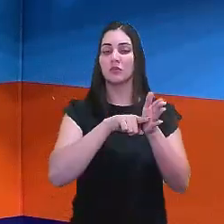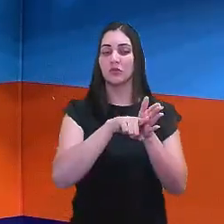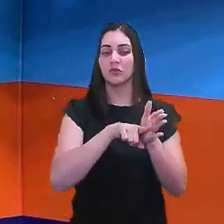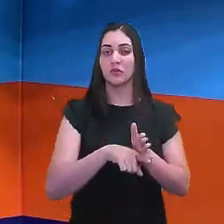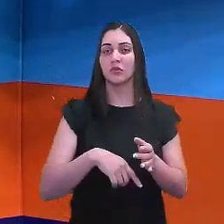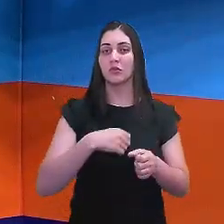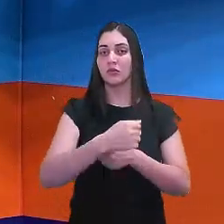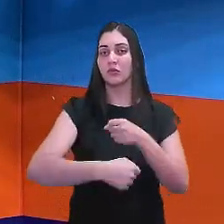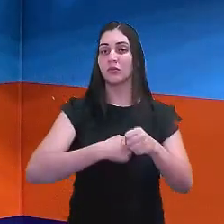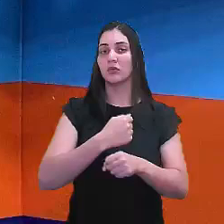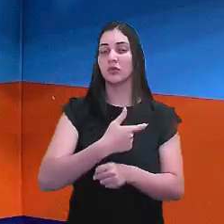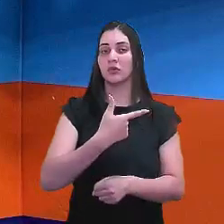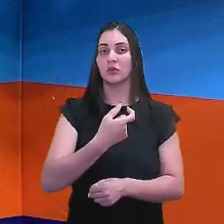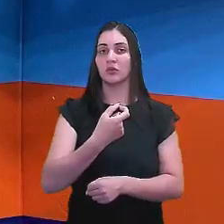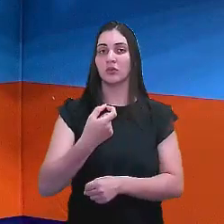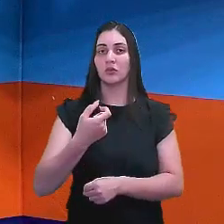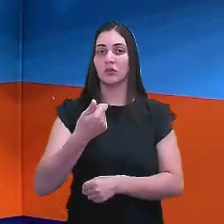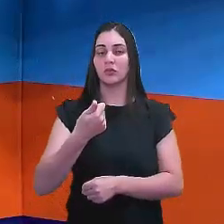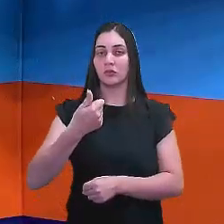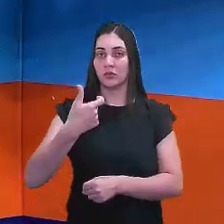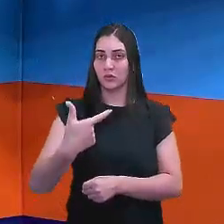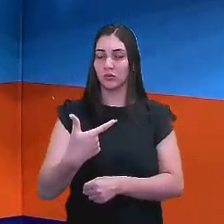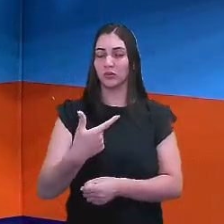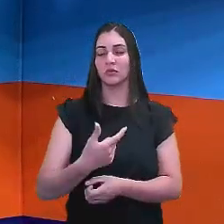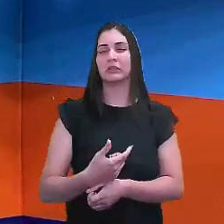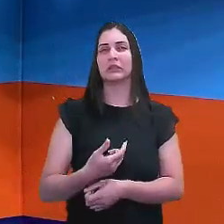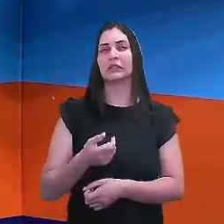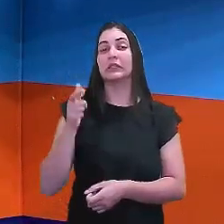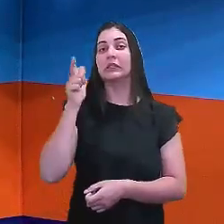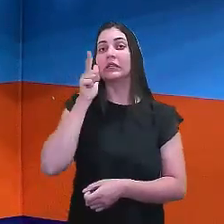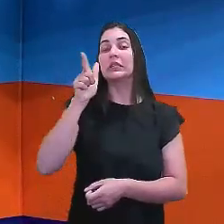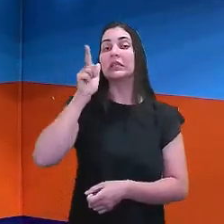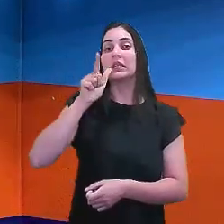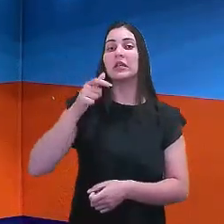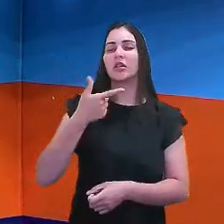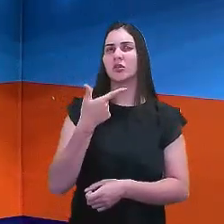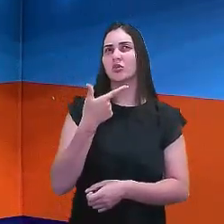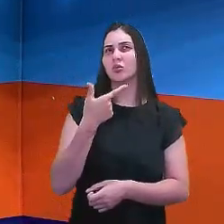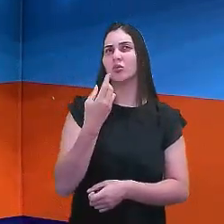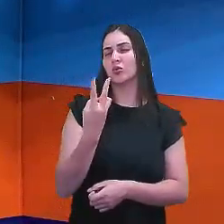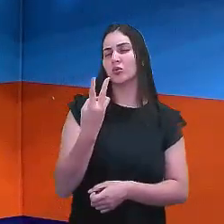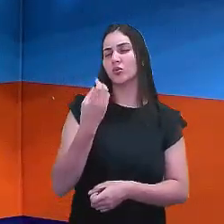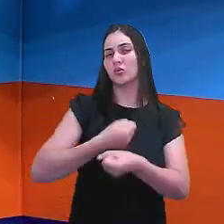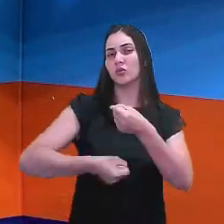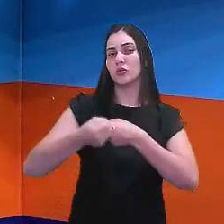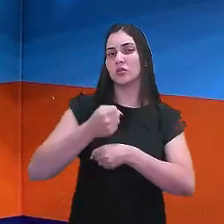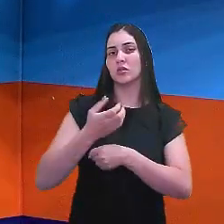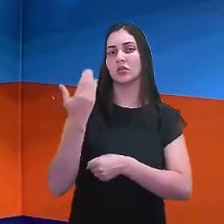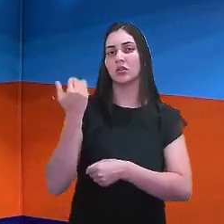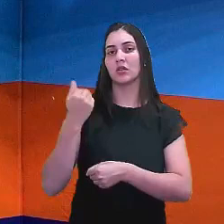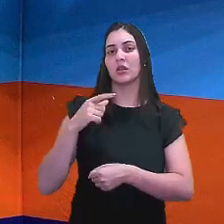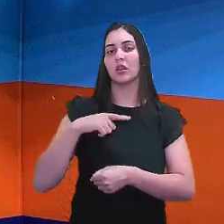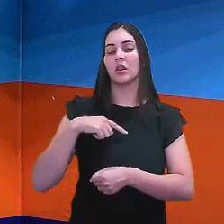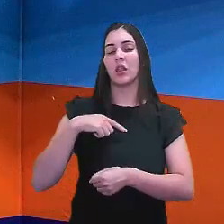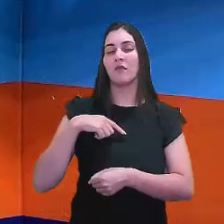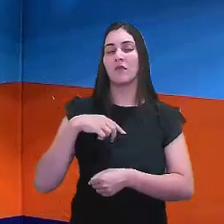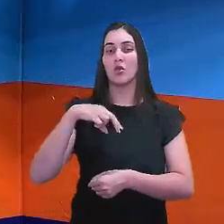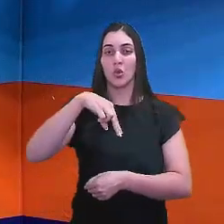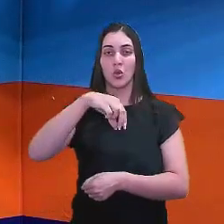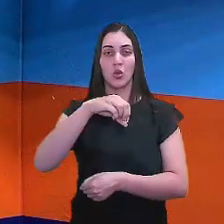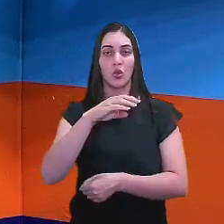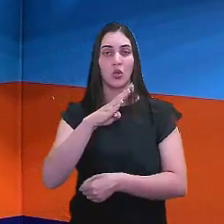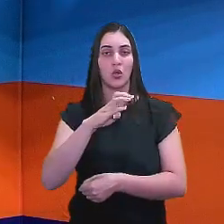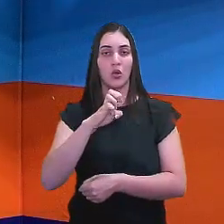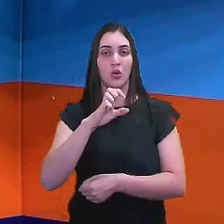tá? E elas ganharam, acho que há 2 anos atrás, acho que foi 2 anos atrás, ganharam o Prêmio Nobel de